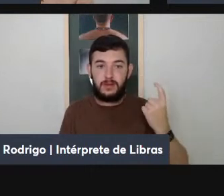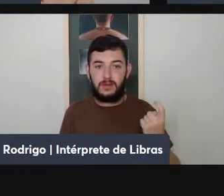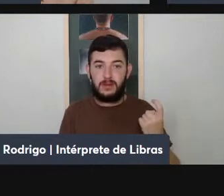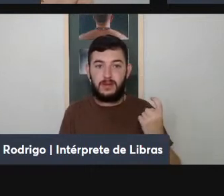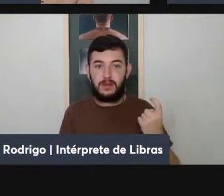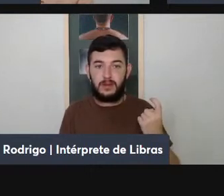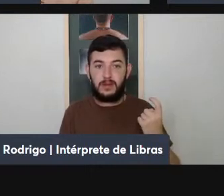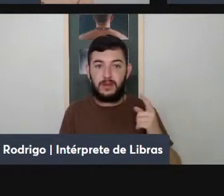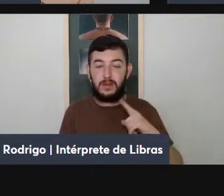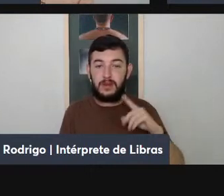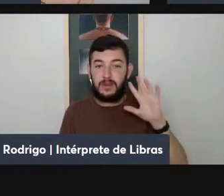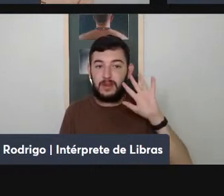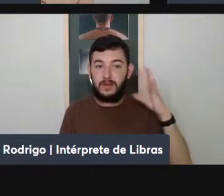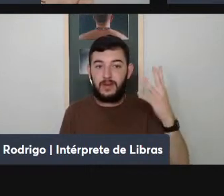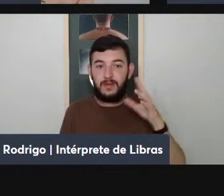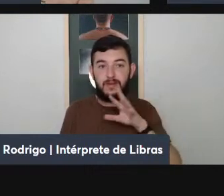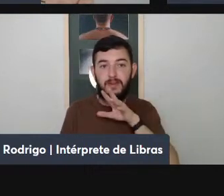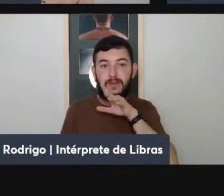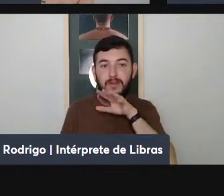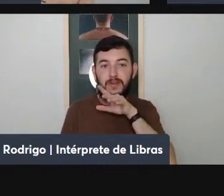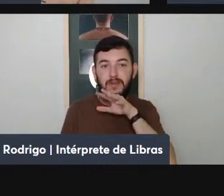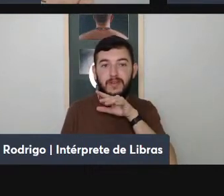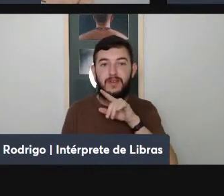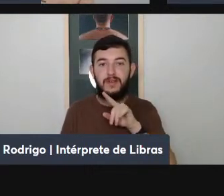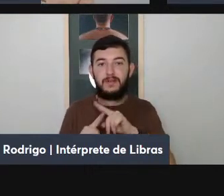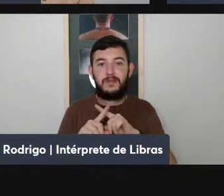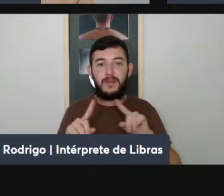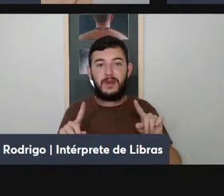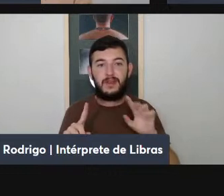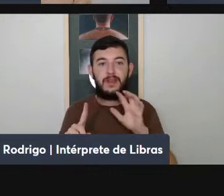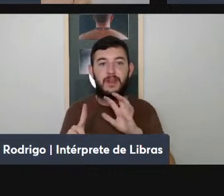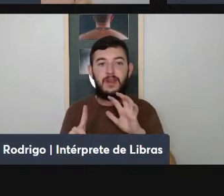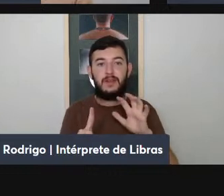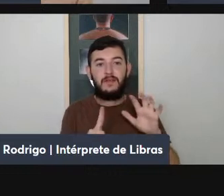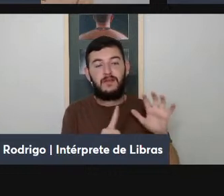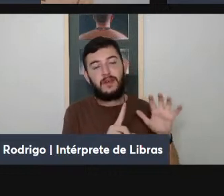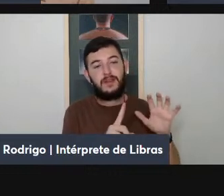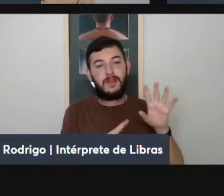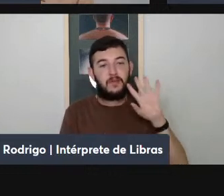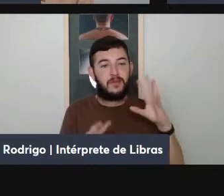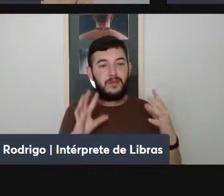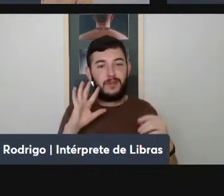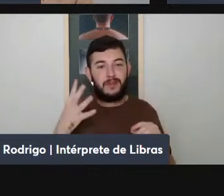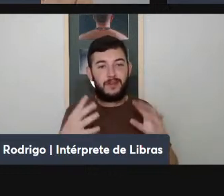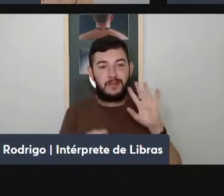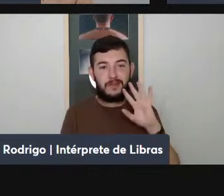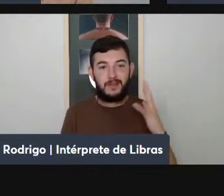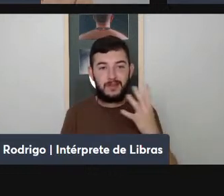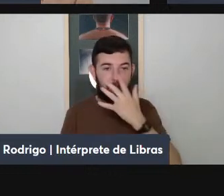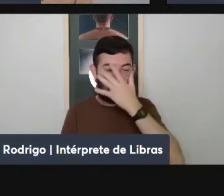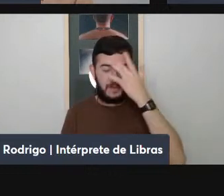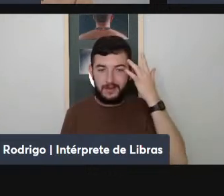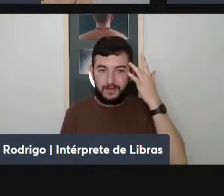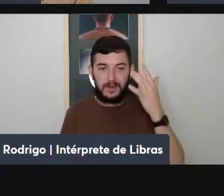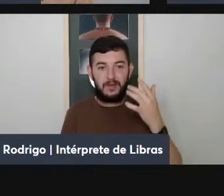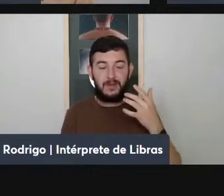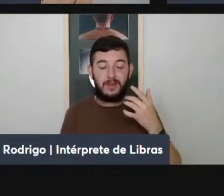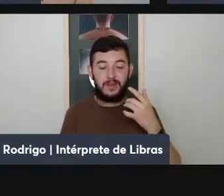tem um efeito horrível, mas afetam decisores, pessoas que tomam decisões de política